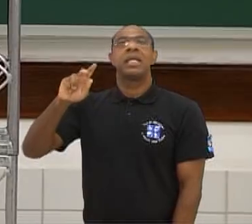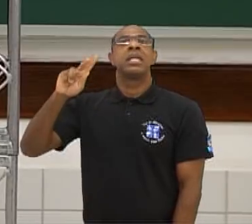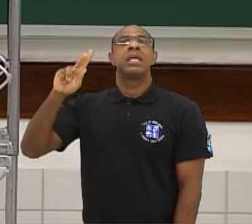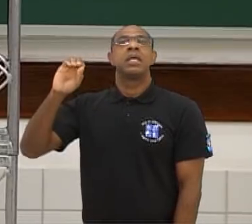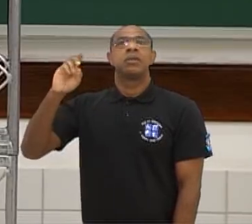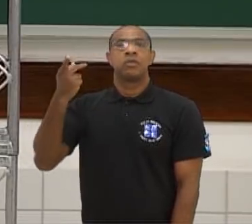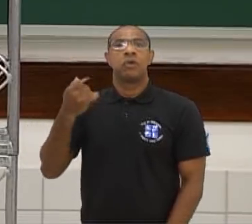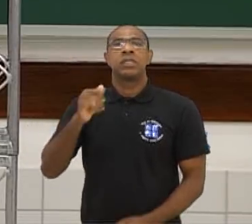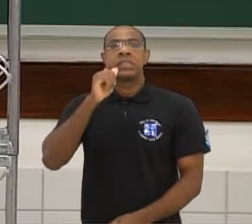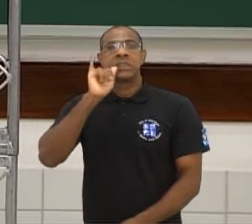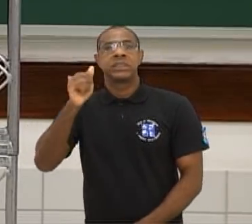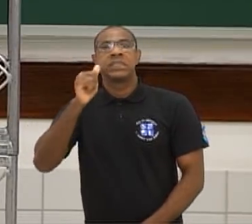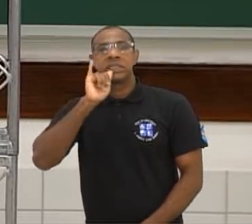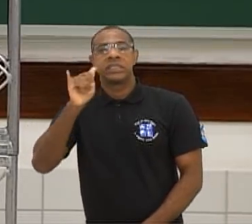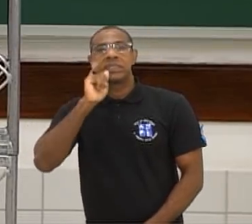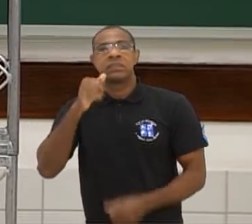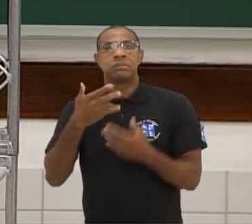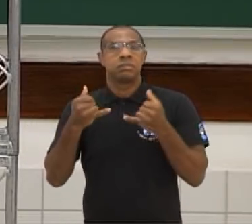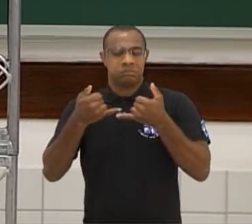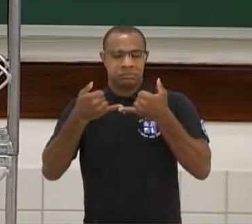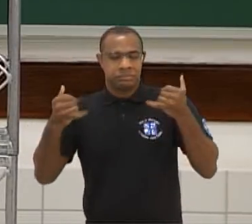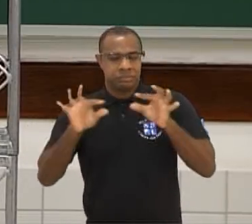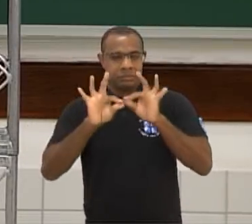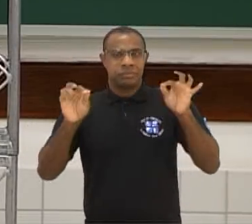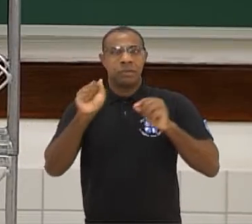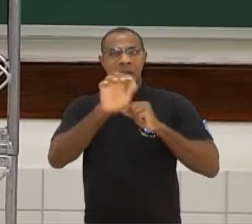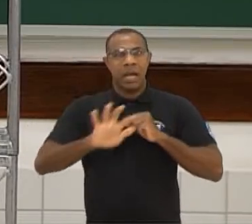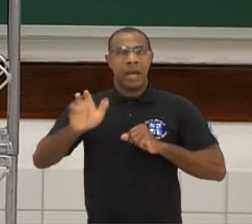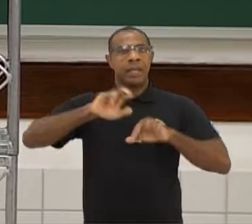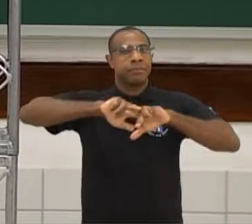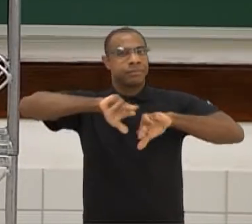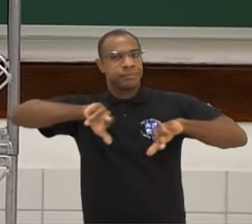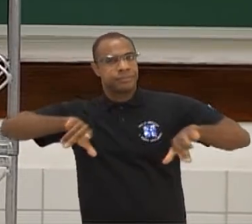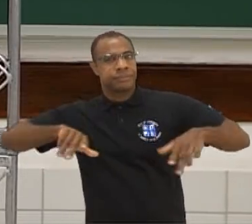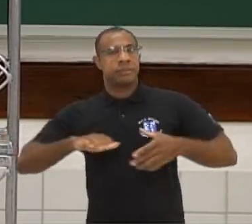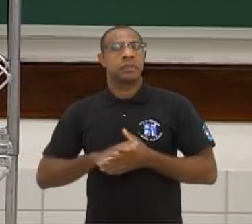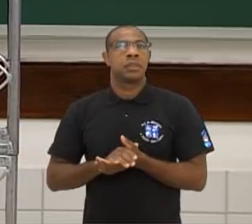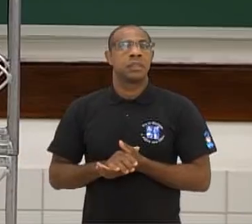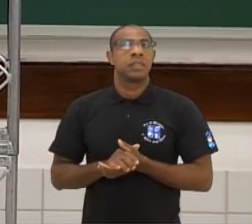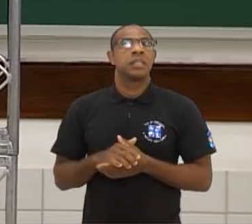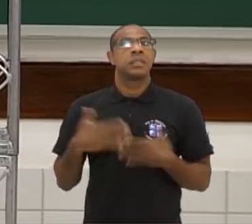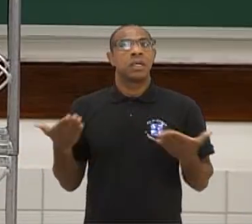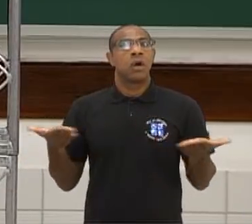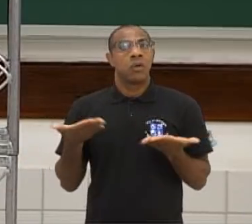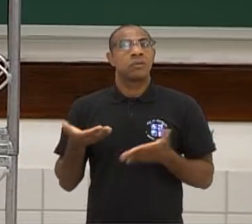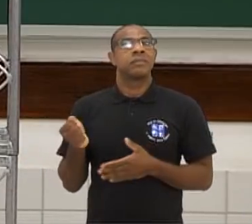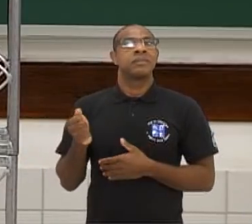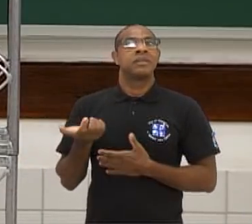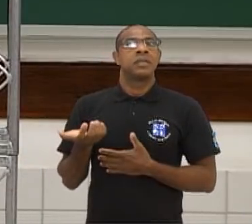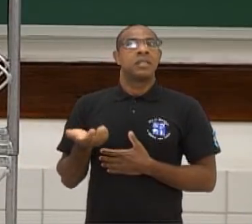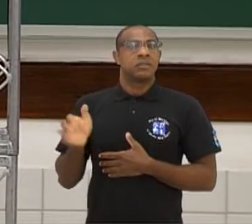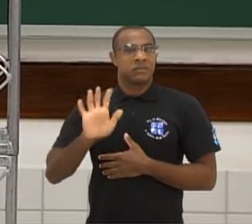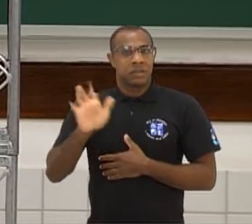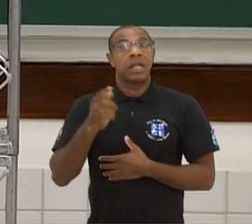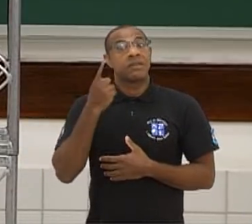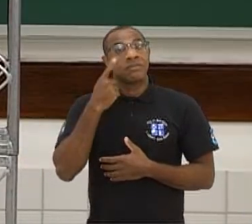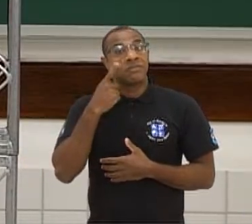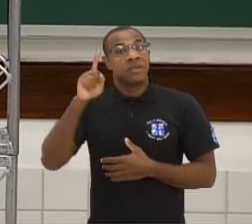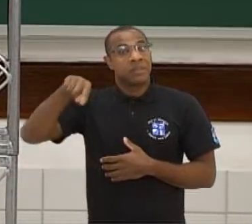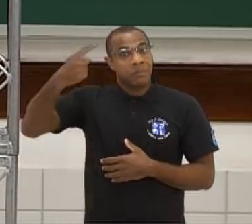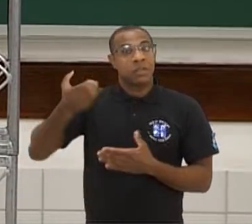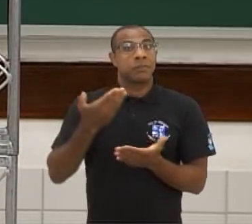resistência, resistividade, comprimento e área de fio. Ok, pessoal? Eu me despeço por aqui. A gente se vê na